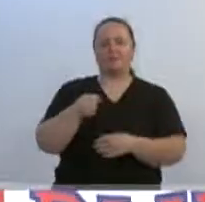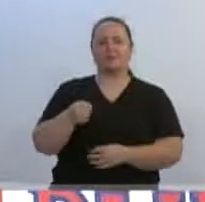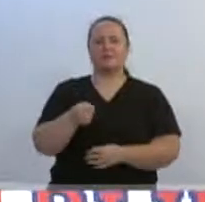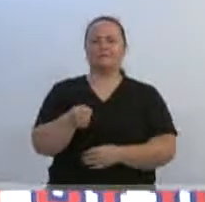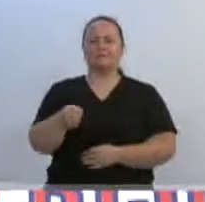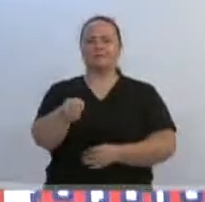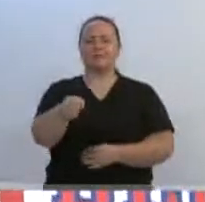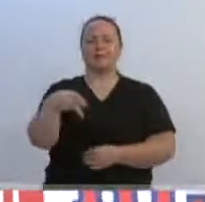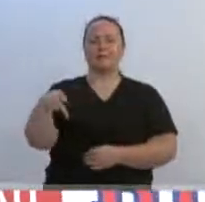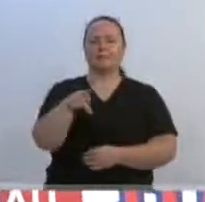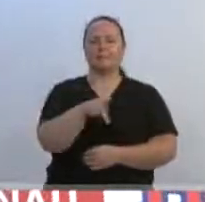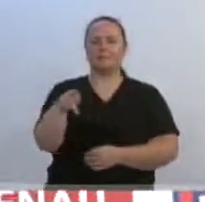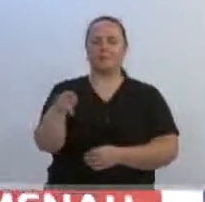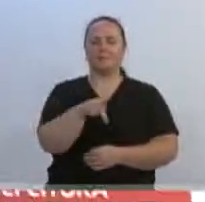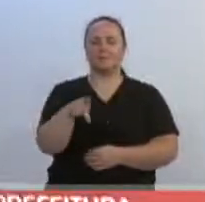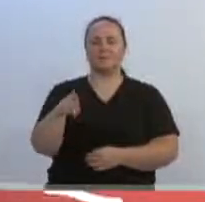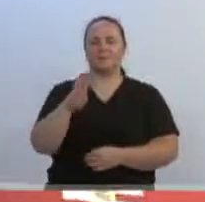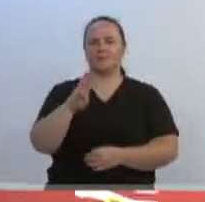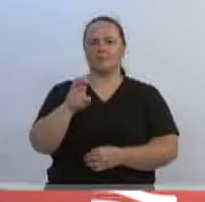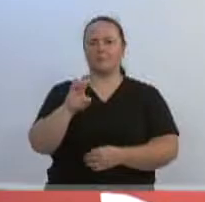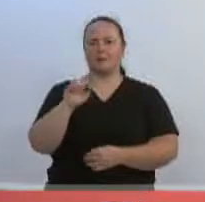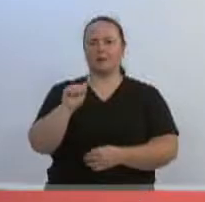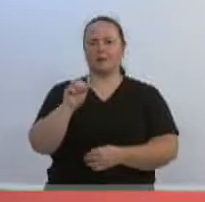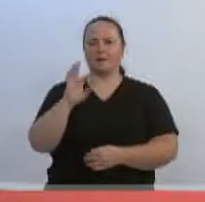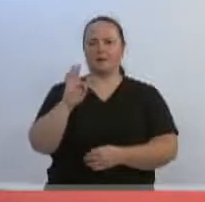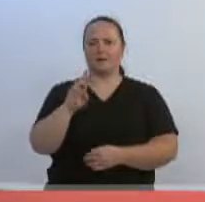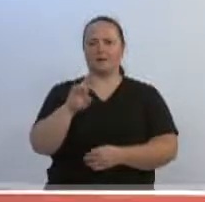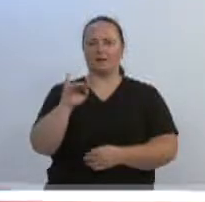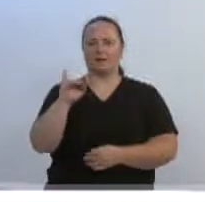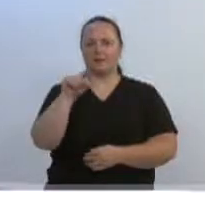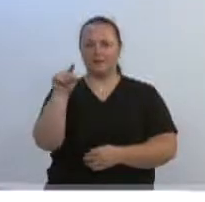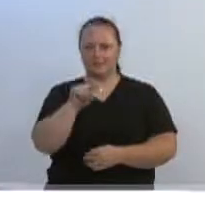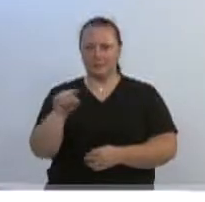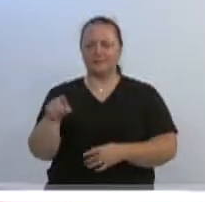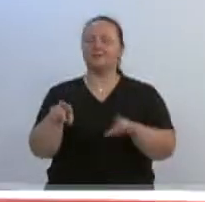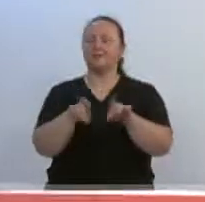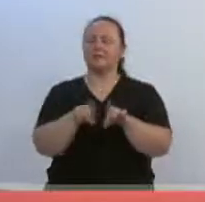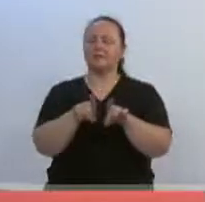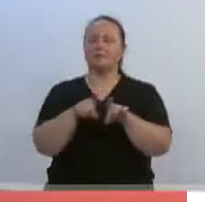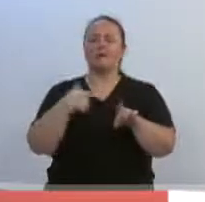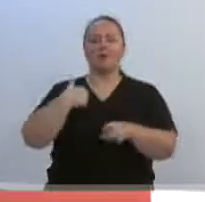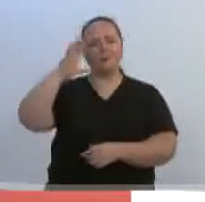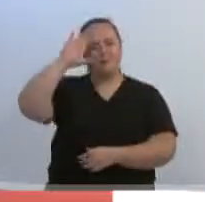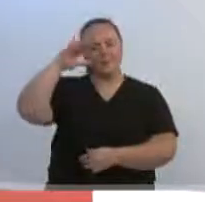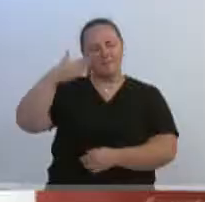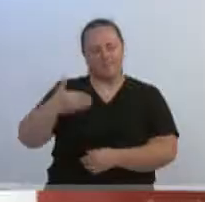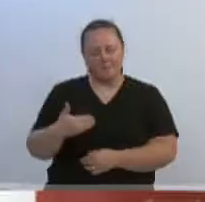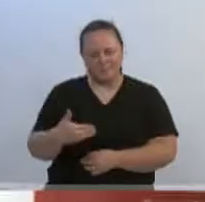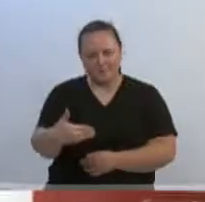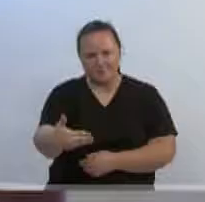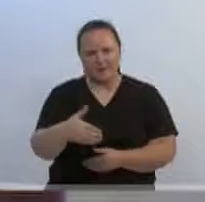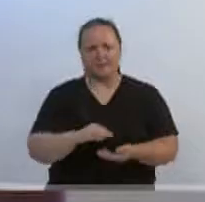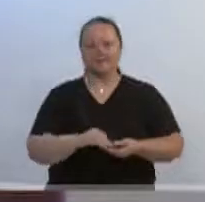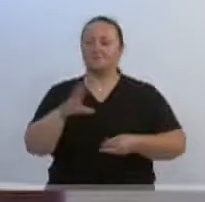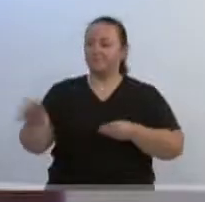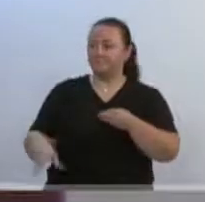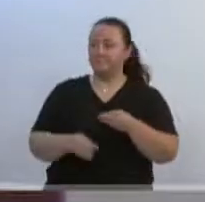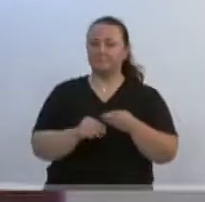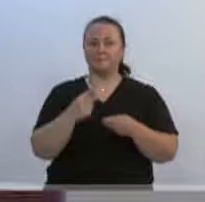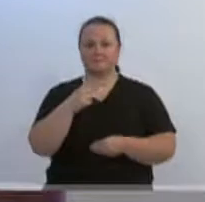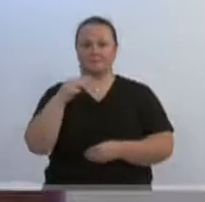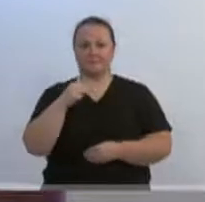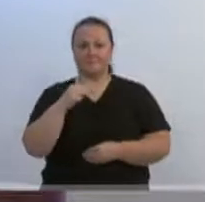professora beatriz maria quando se fica o qual havendo também a minha homenagem conseguiu impedir mais dois minutos e meio seu